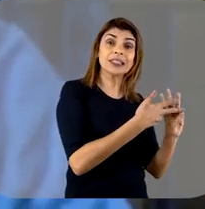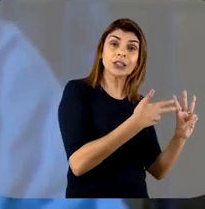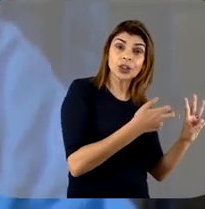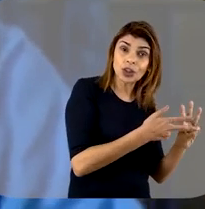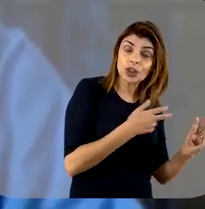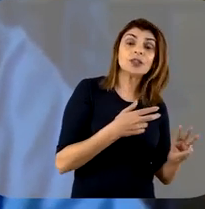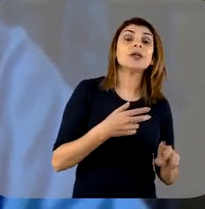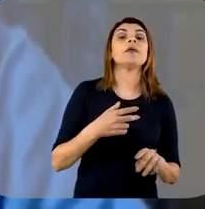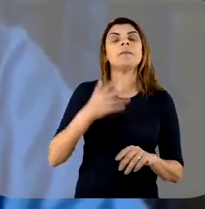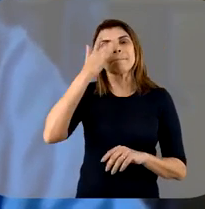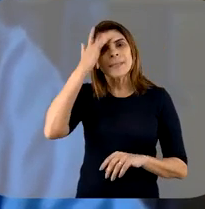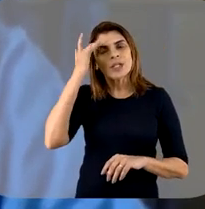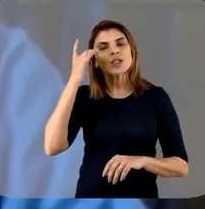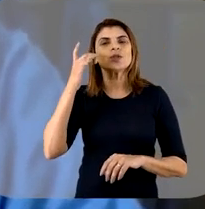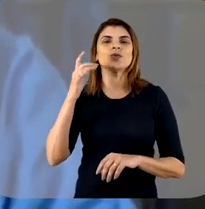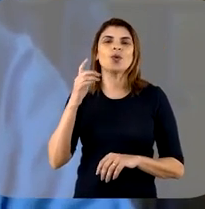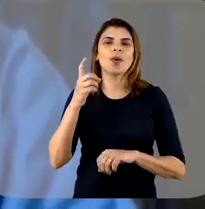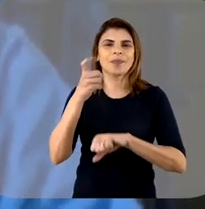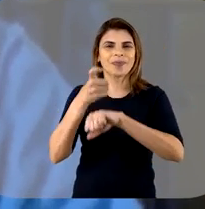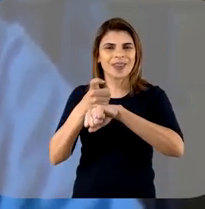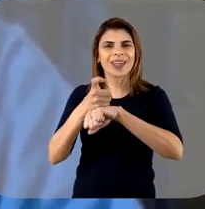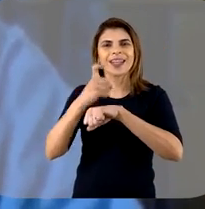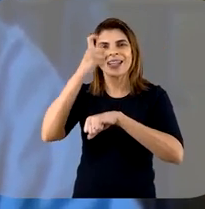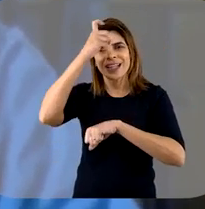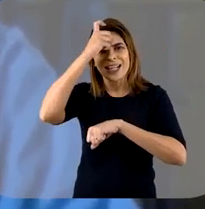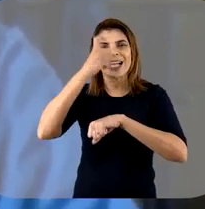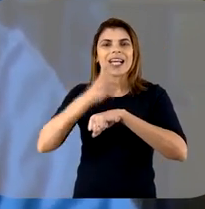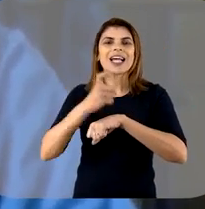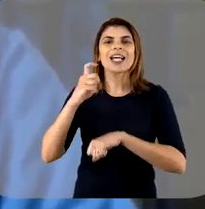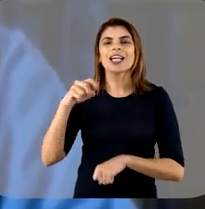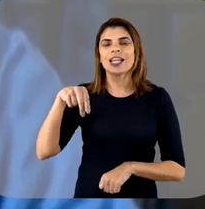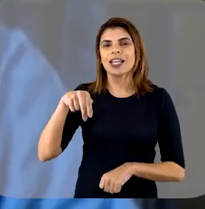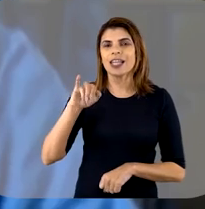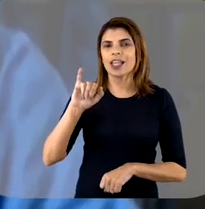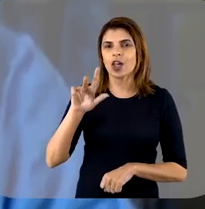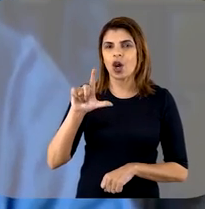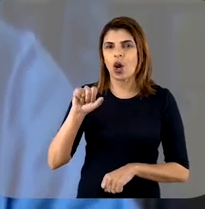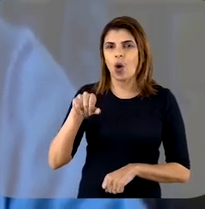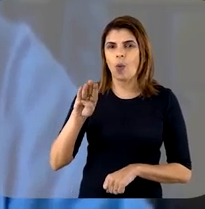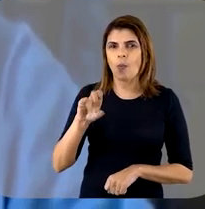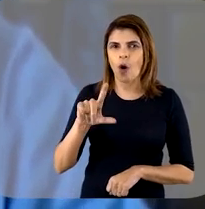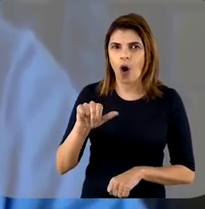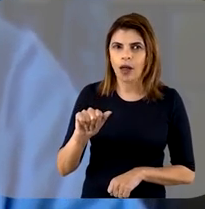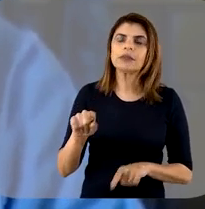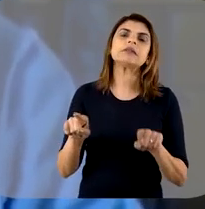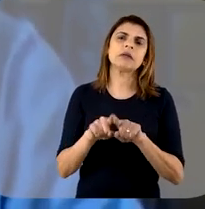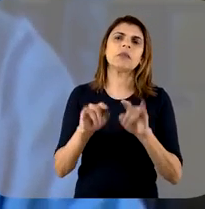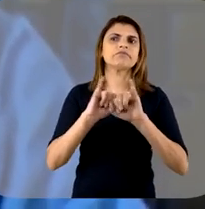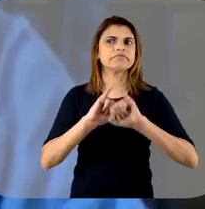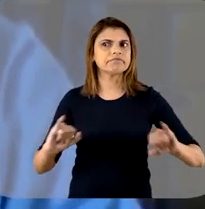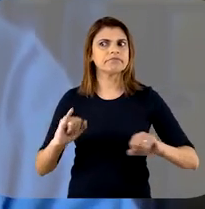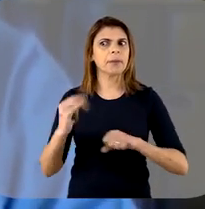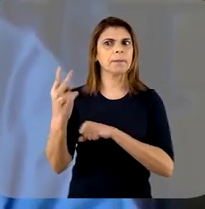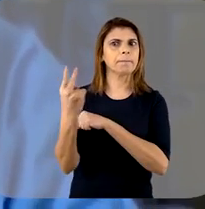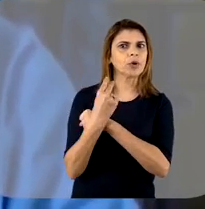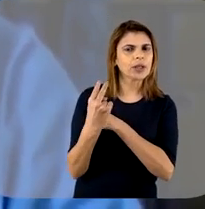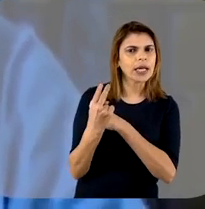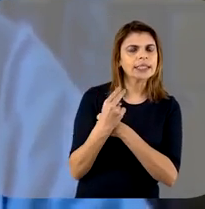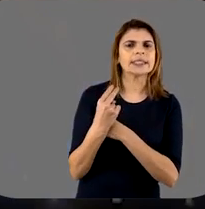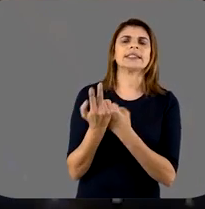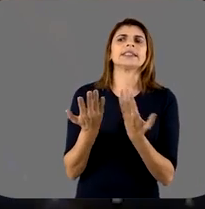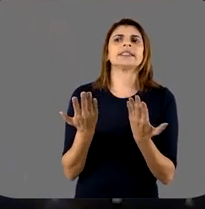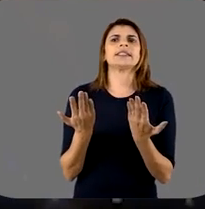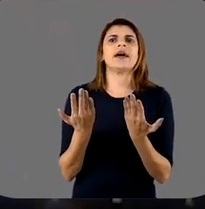os quilombolas brasileiros, tem um movimento de autoproteção, né, de ativar sistemas de informação,